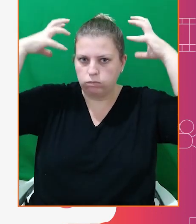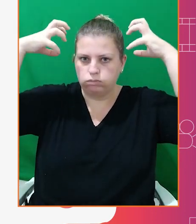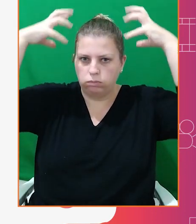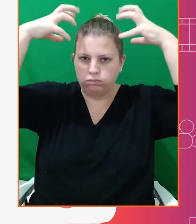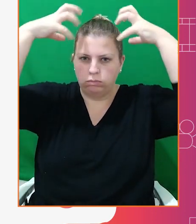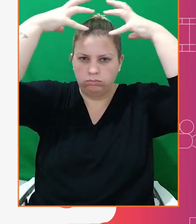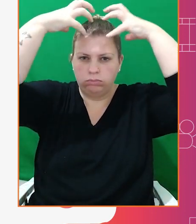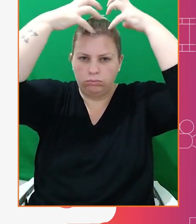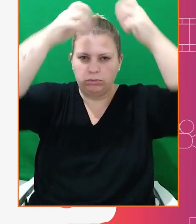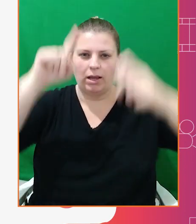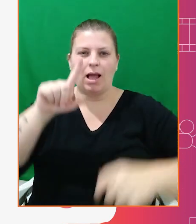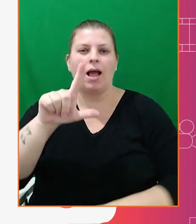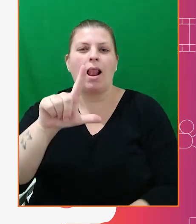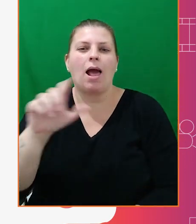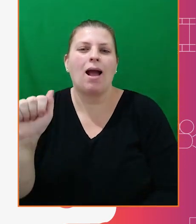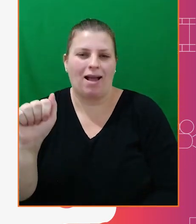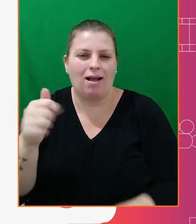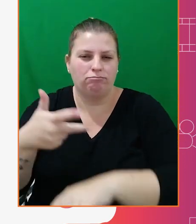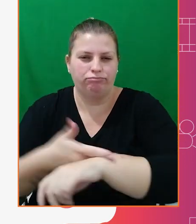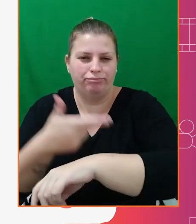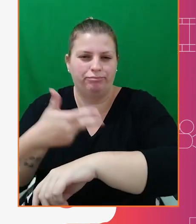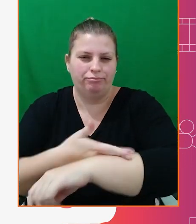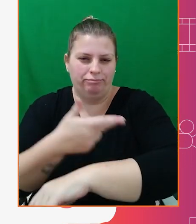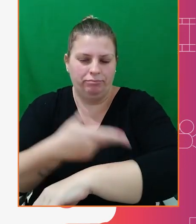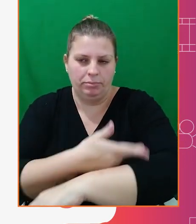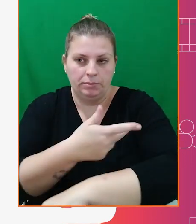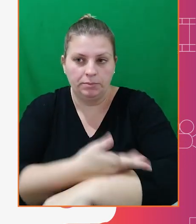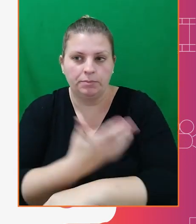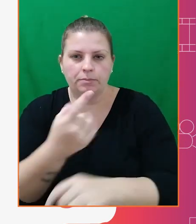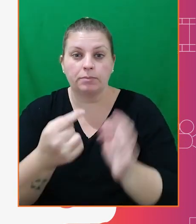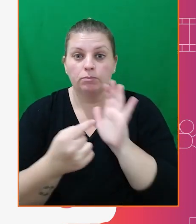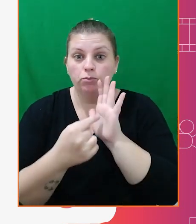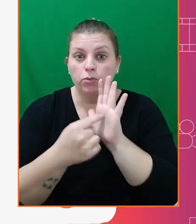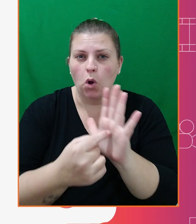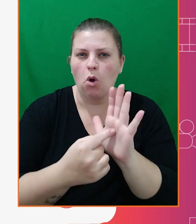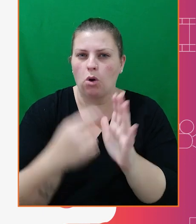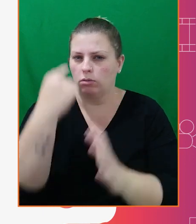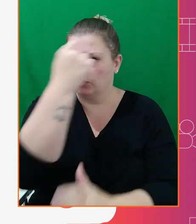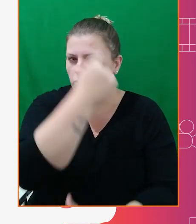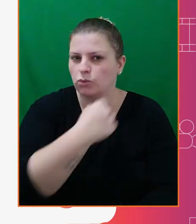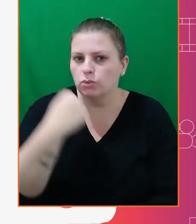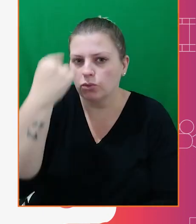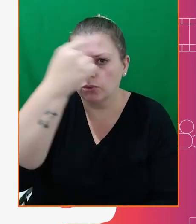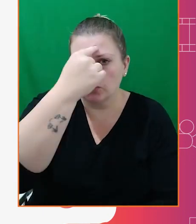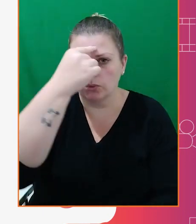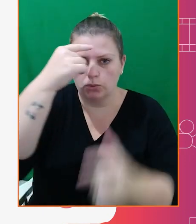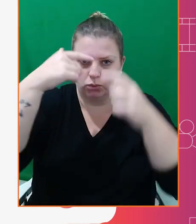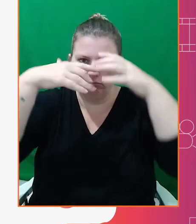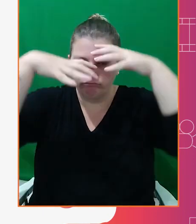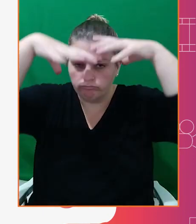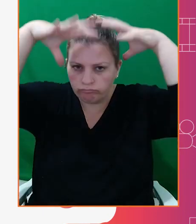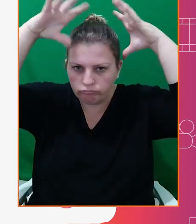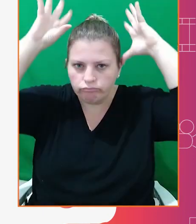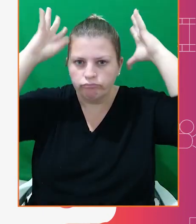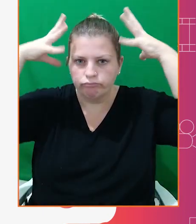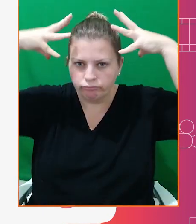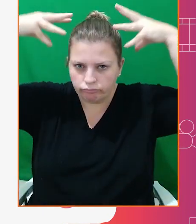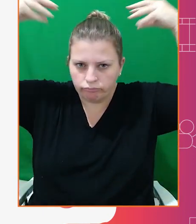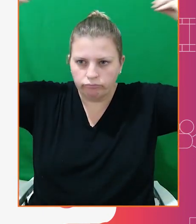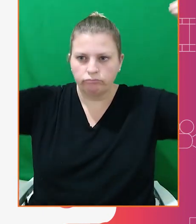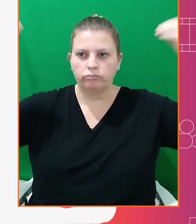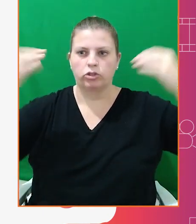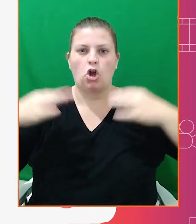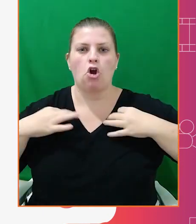fosse parte da lã do animal. Para dar destaque no seu rosto e no seu cabelo, os